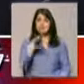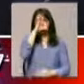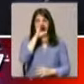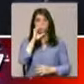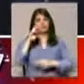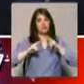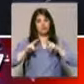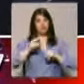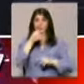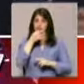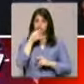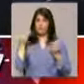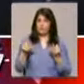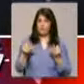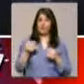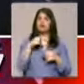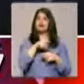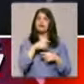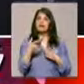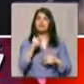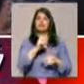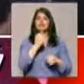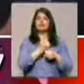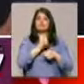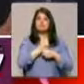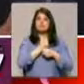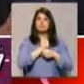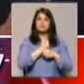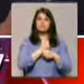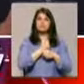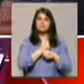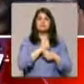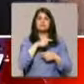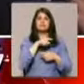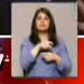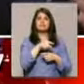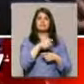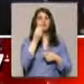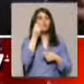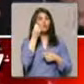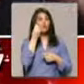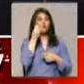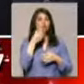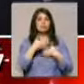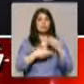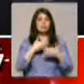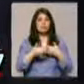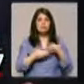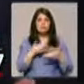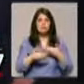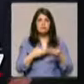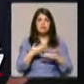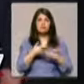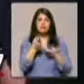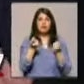sobre esse assunto que é o tal procedimento isto tem muito a ver com como é que tudo isto se vai mais ou